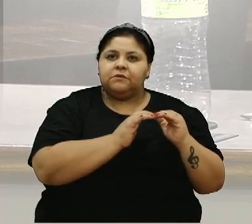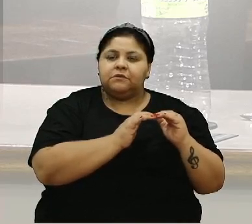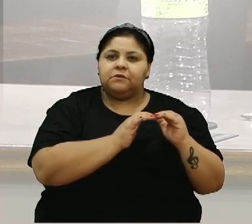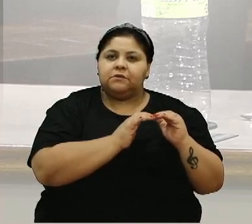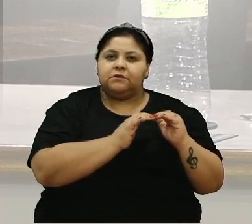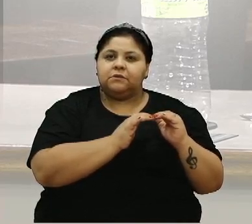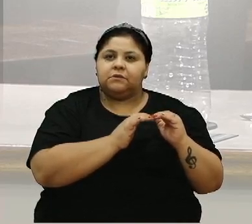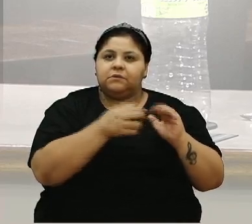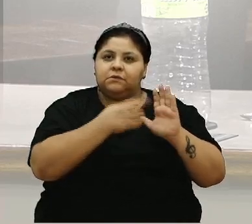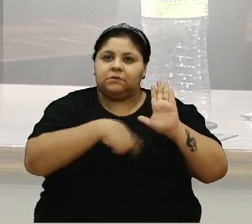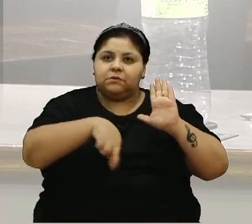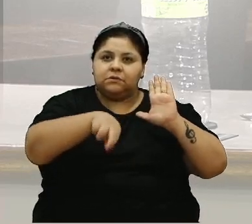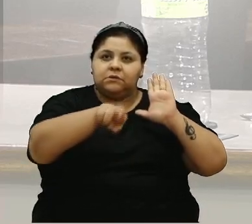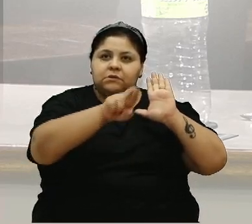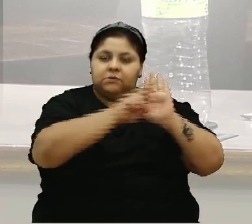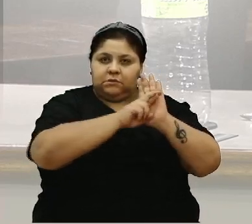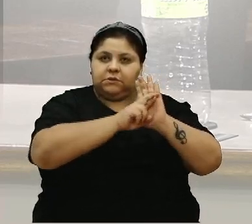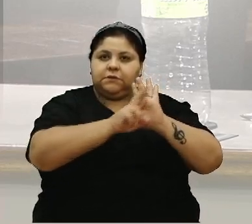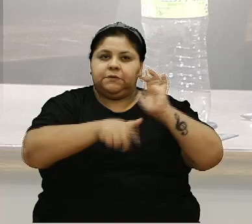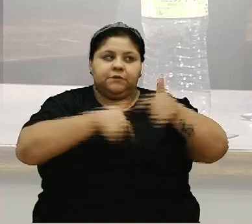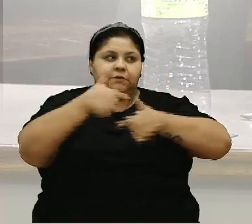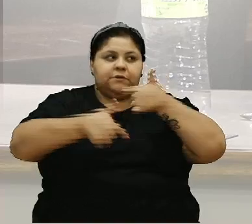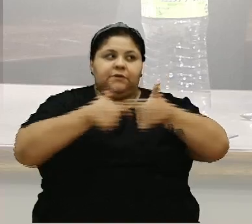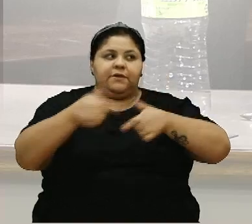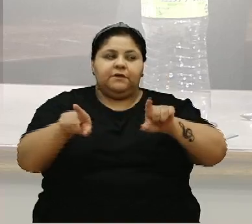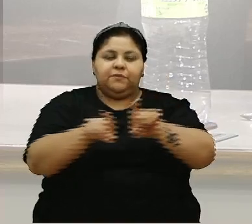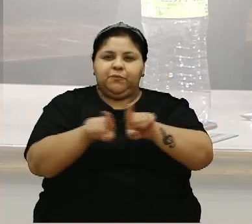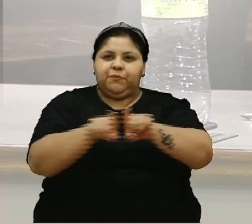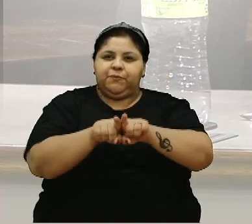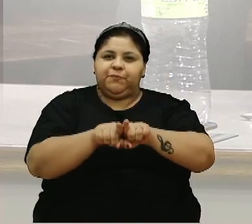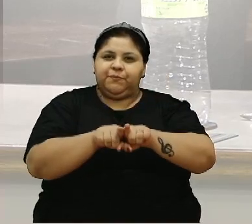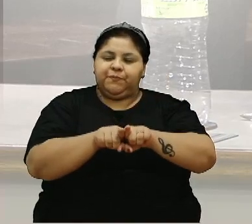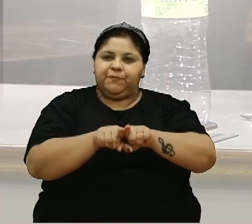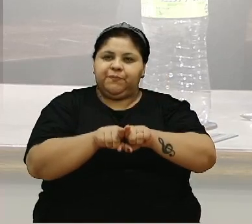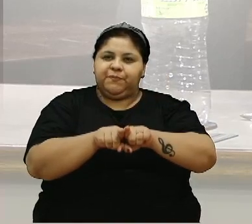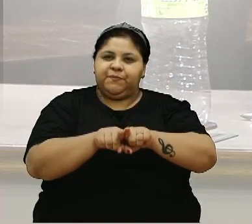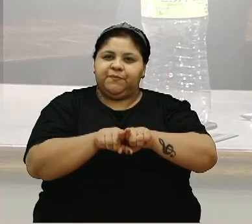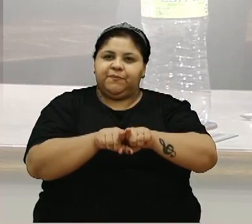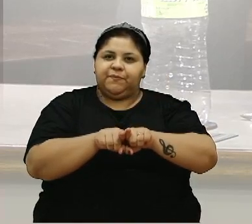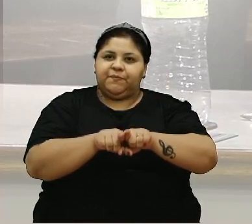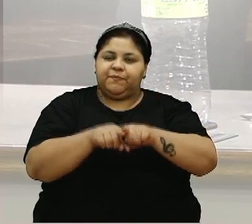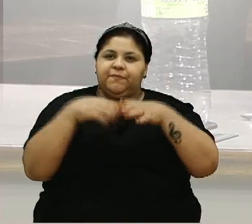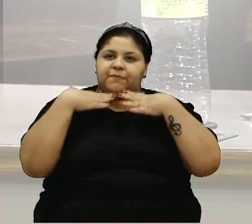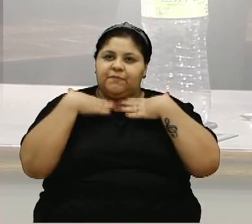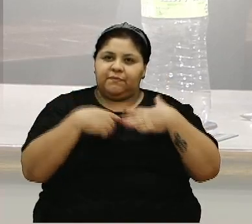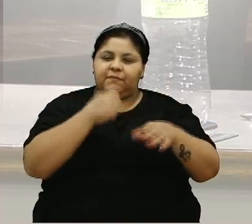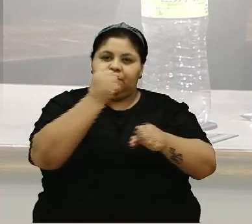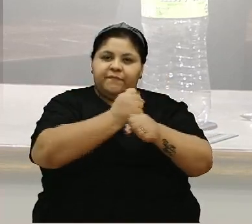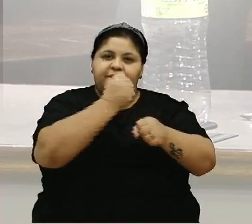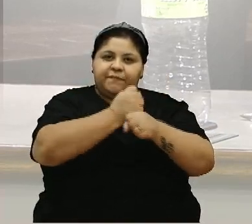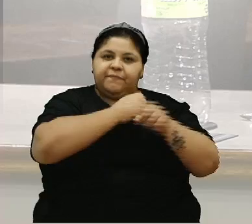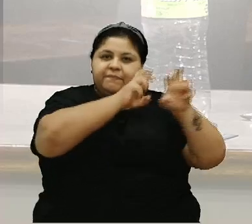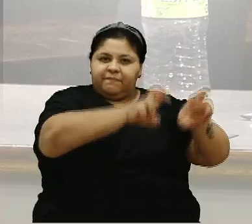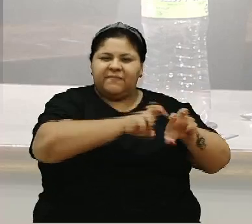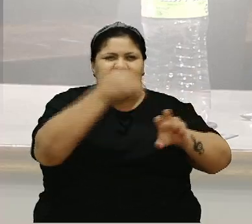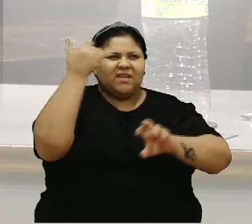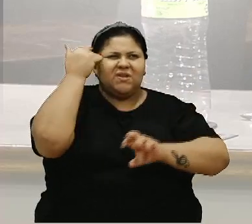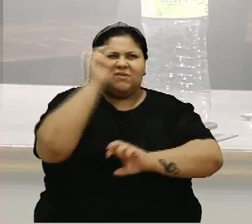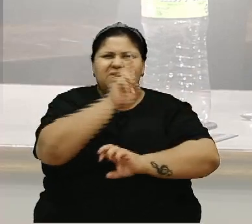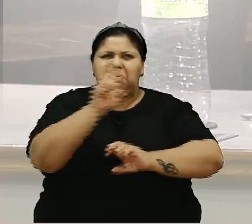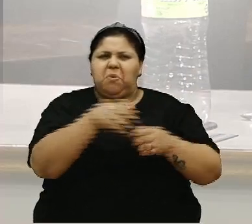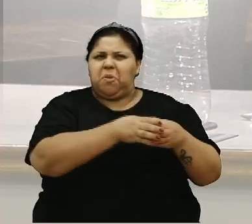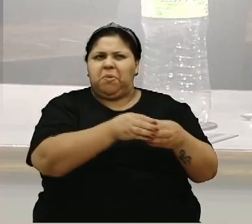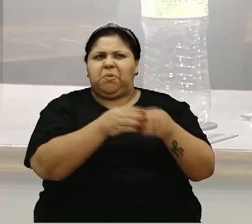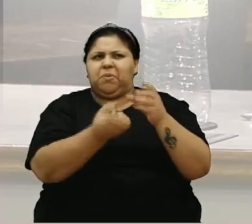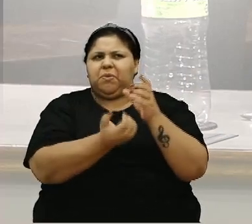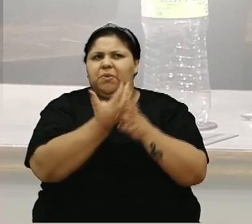para retomar a normalidade, né, em Caxias e na região, na Secretaria de Obras, Agricultura, não sei como é que foi o nome do grupo que foi